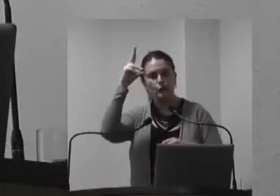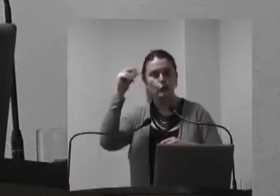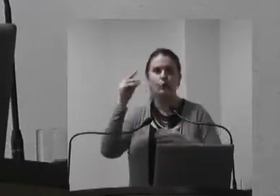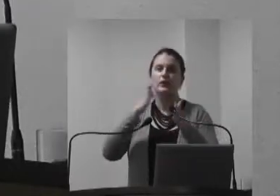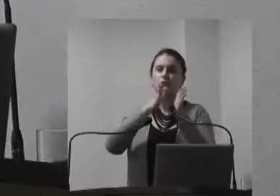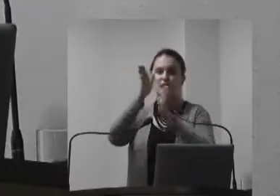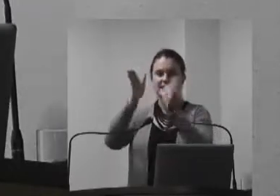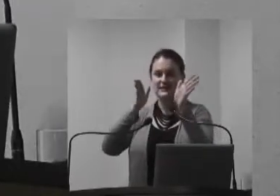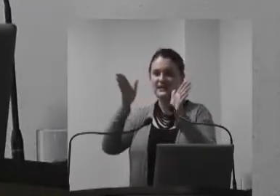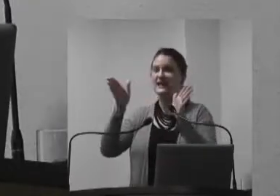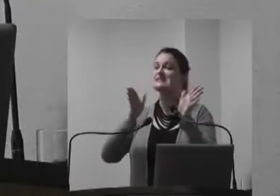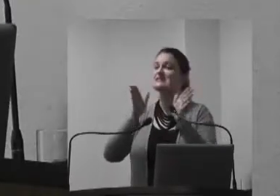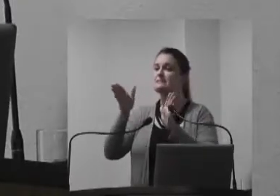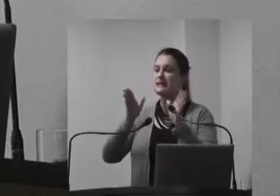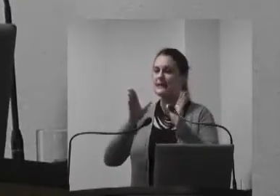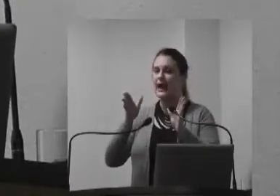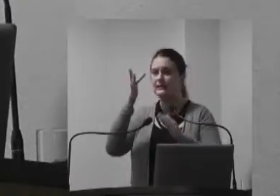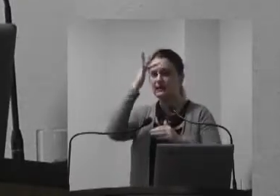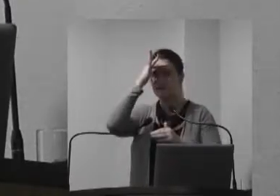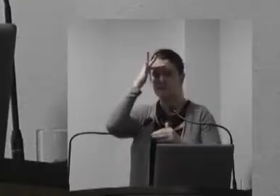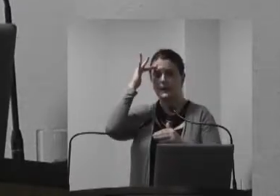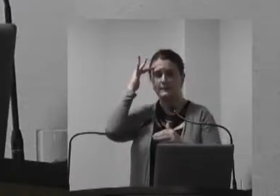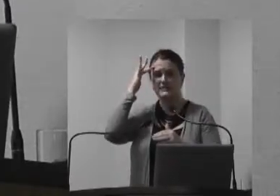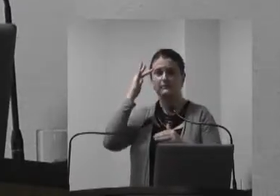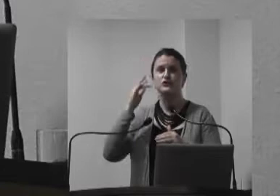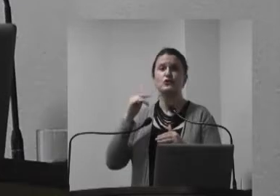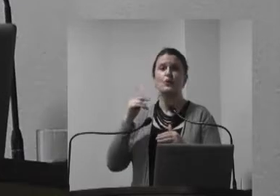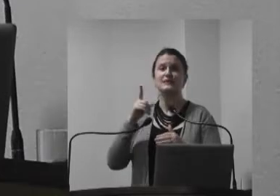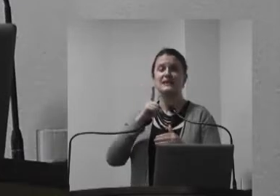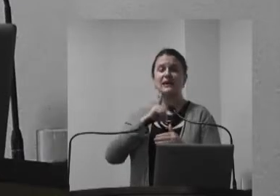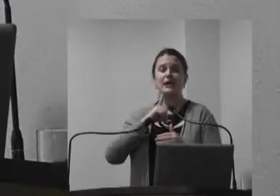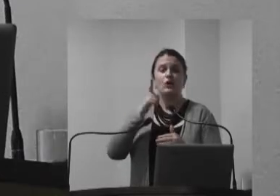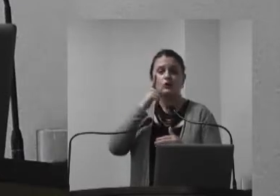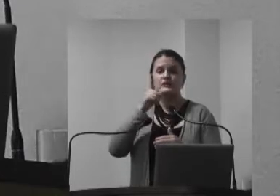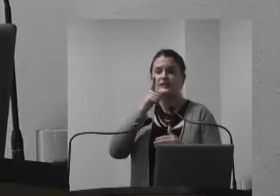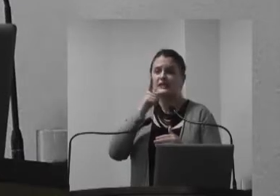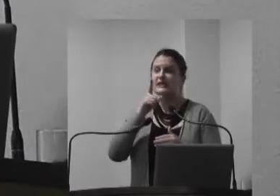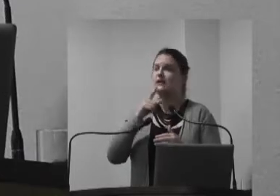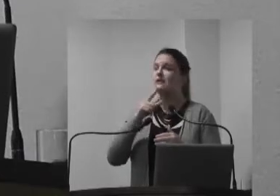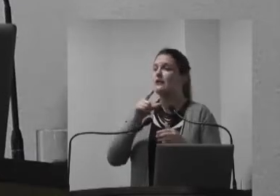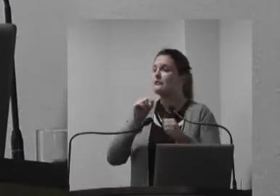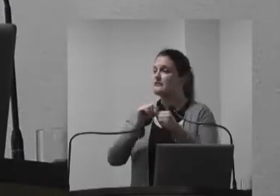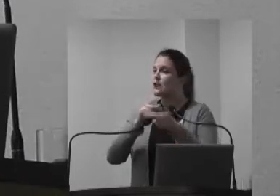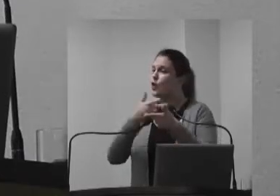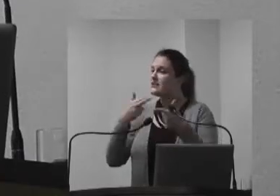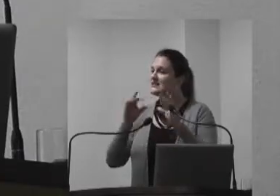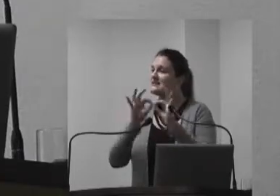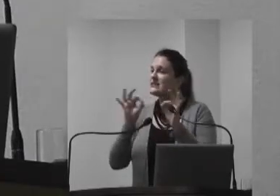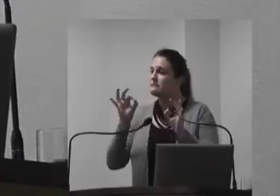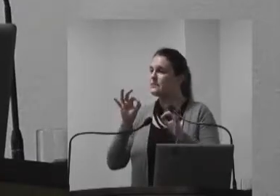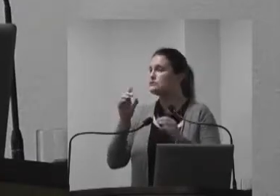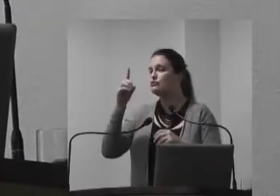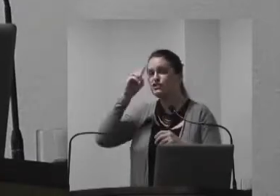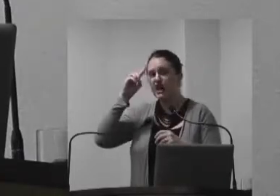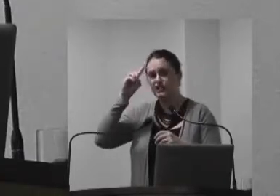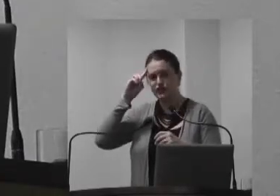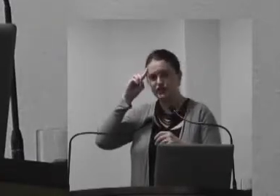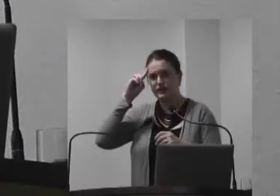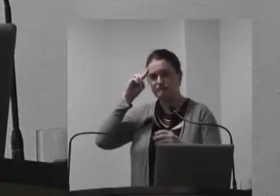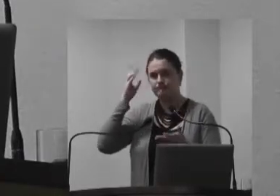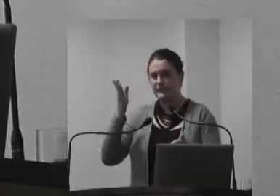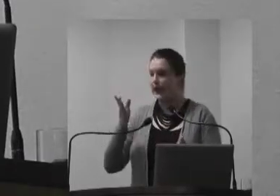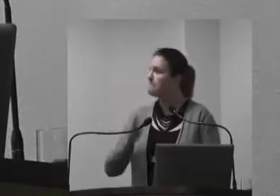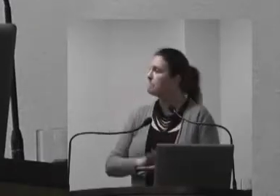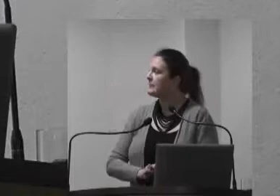a prefeitura, a acessibilidade para as pessoas conseguirem fazer coisas simples do dia